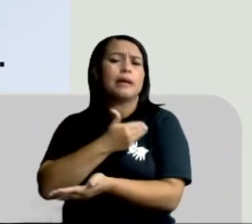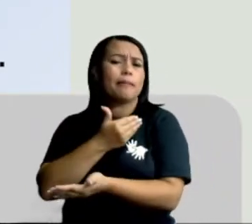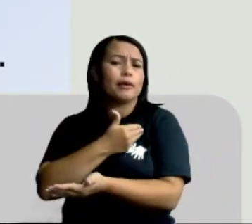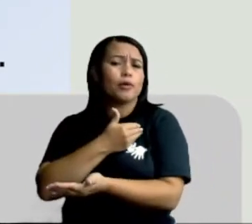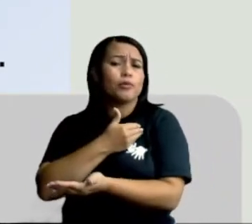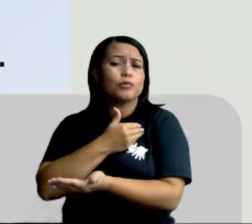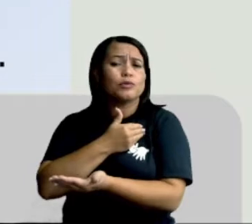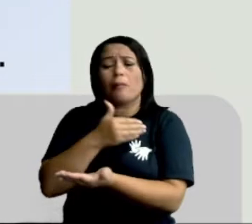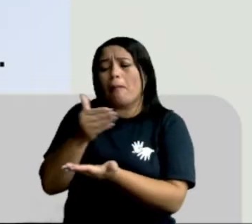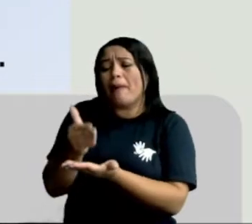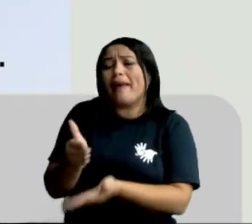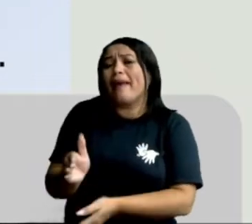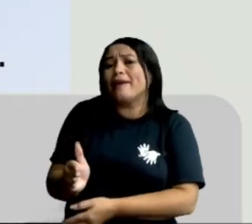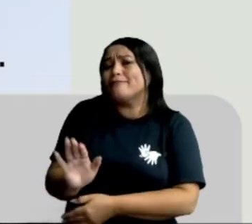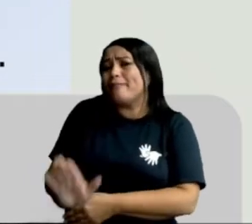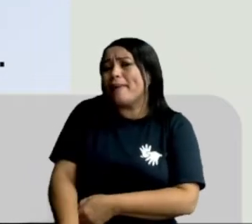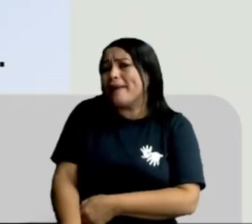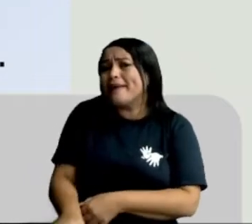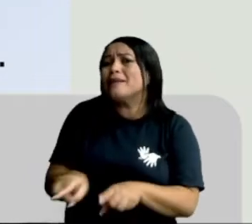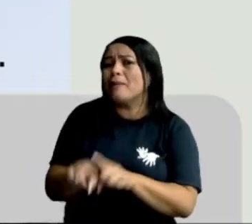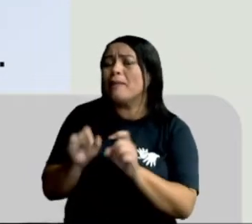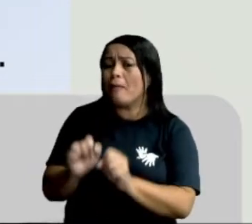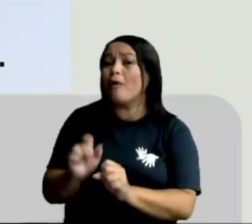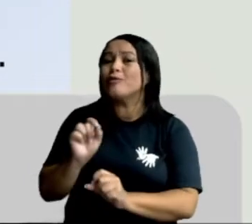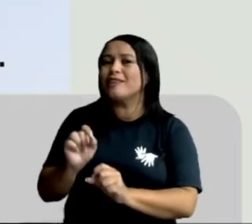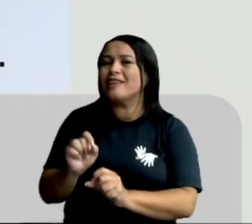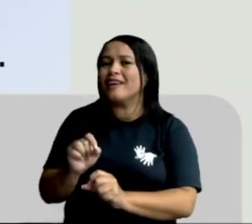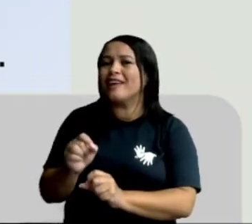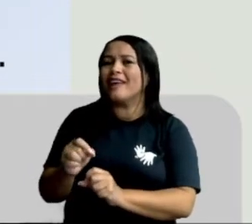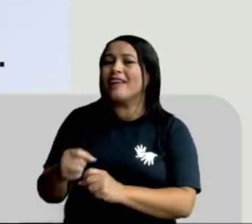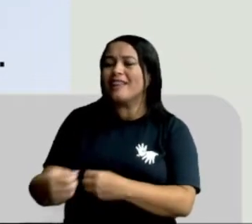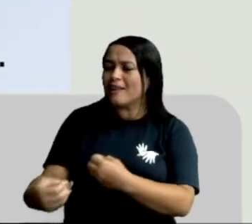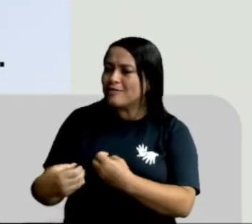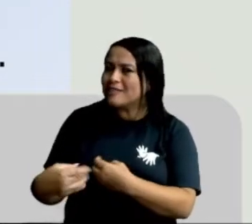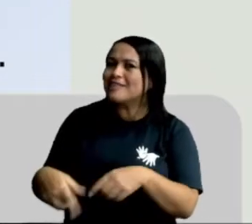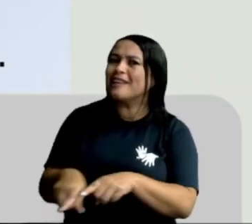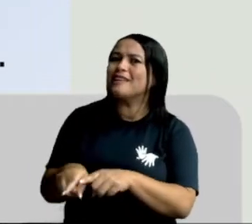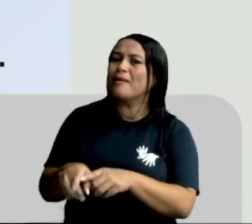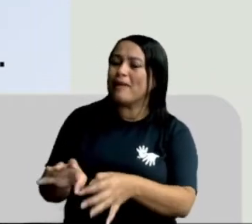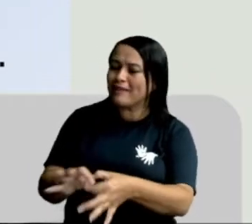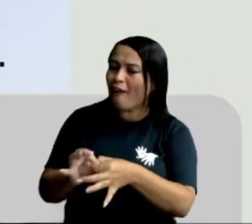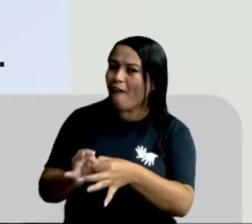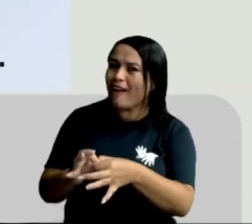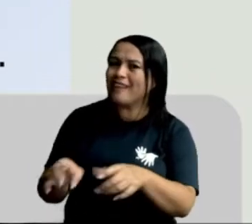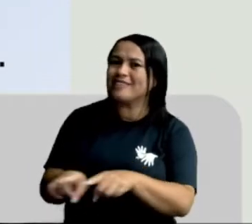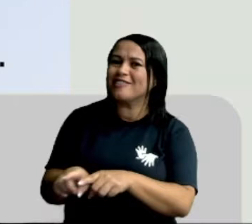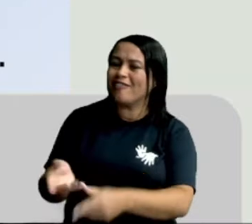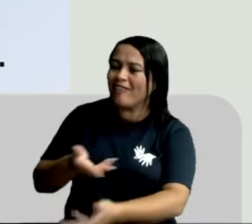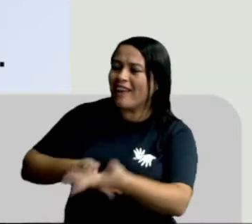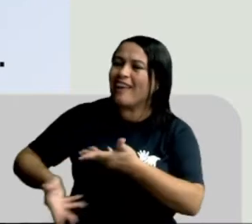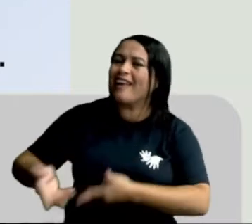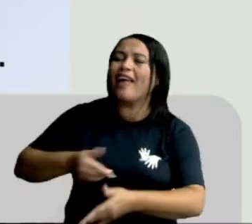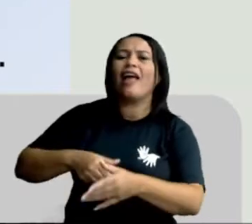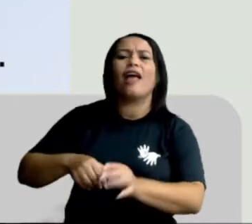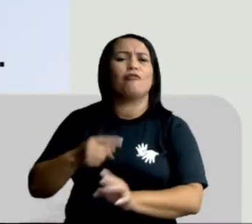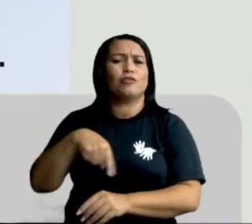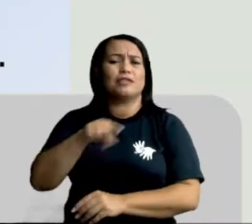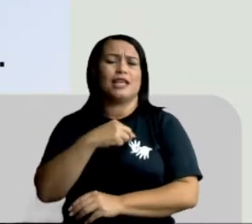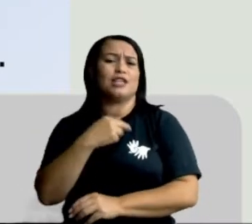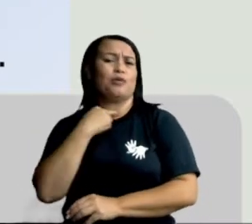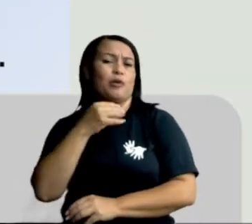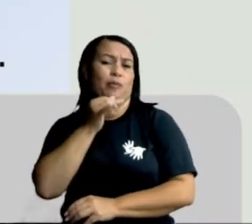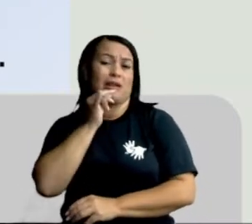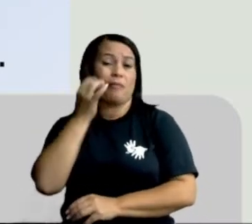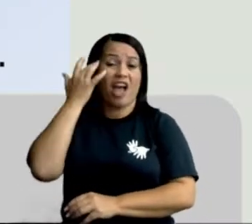aliados. É outro ensinamento que a gente pode trazer também da nossa fábula. Não se considere melhor